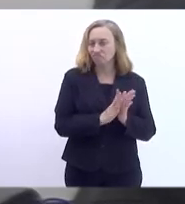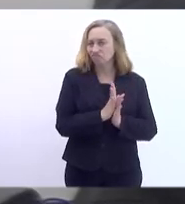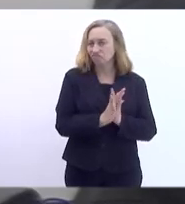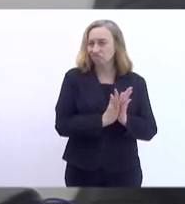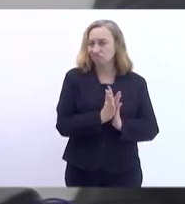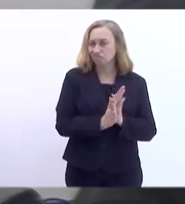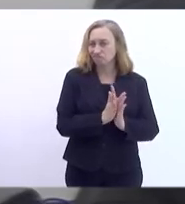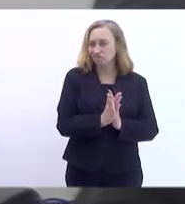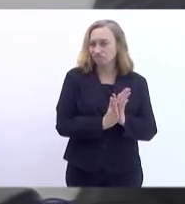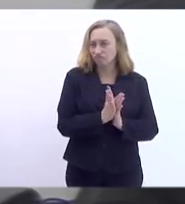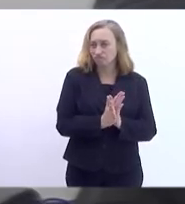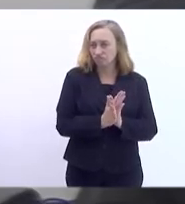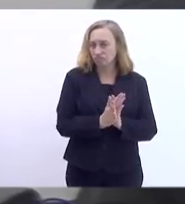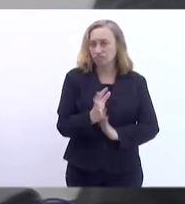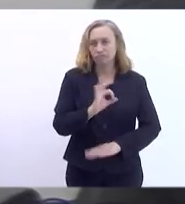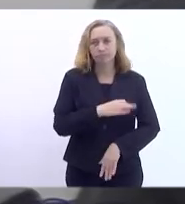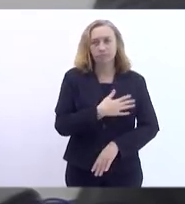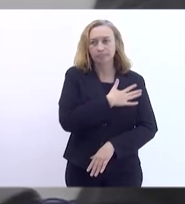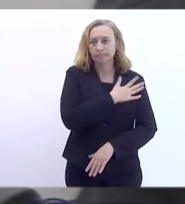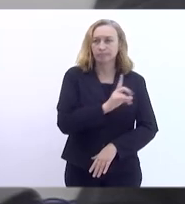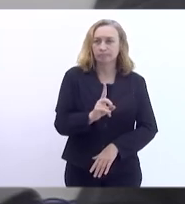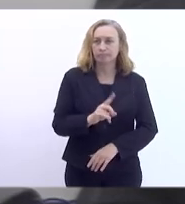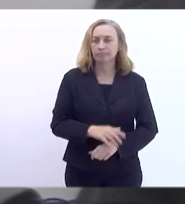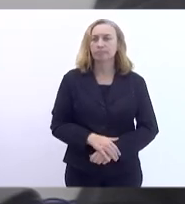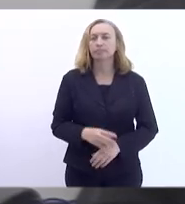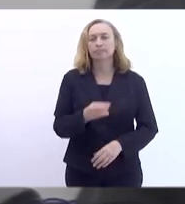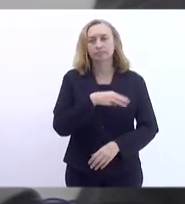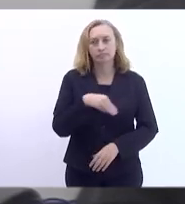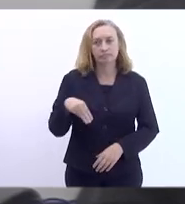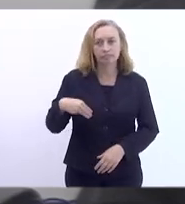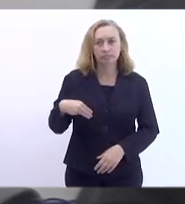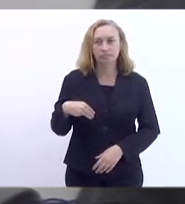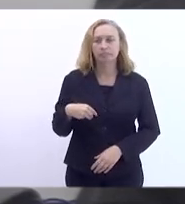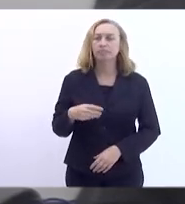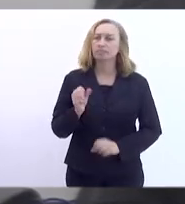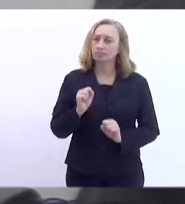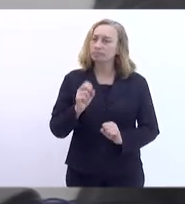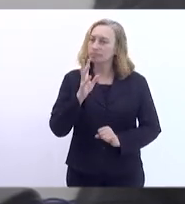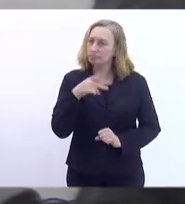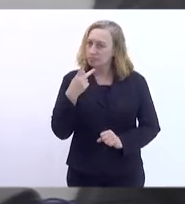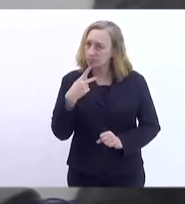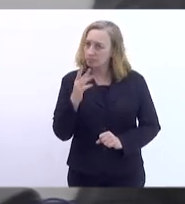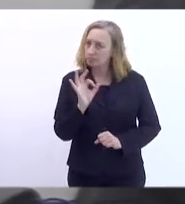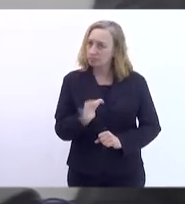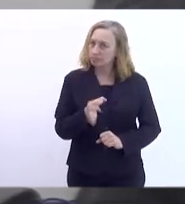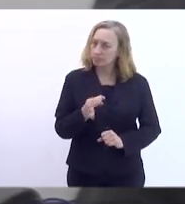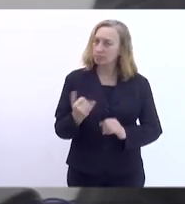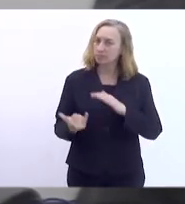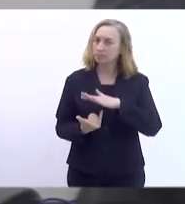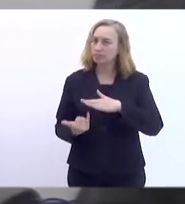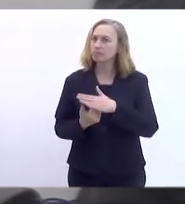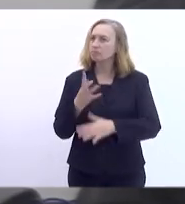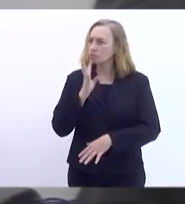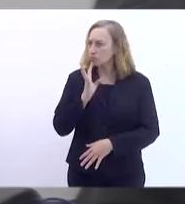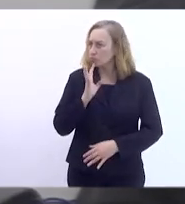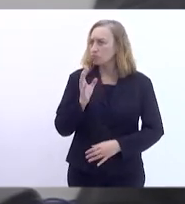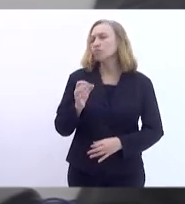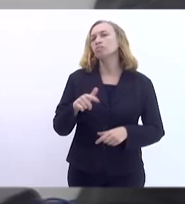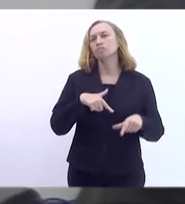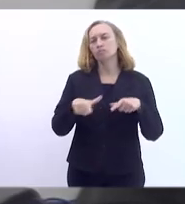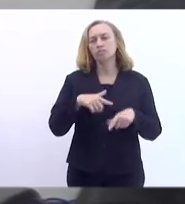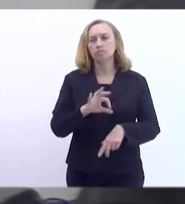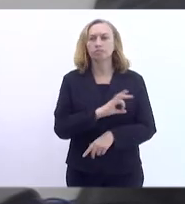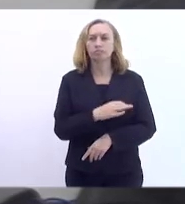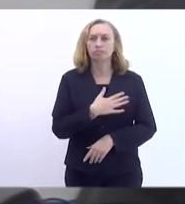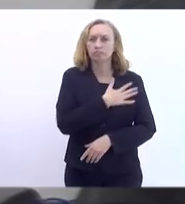postura intransigente da polícia militar é o ministério público EA que eu posso falar realmente pela instituição reconhece o trabalho da polícia